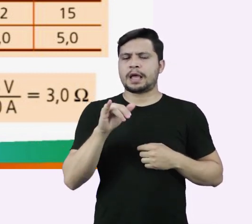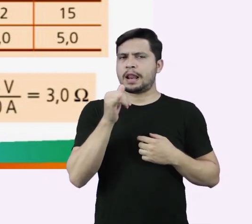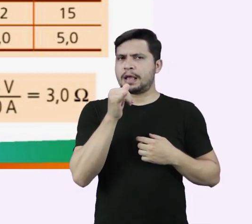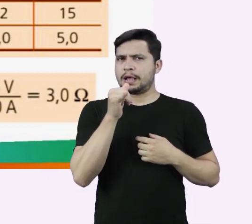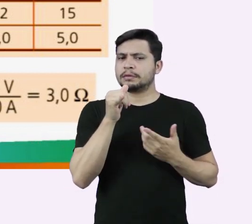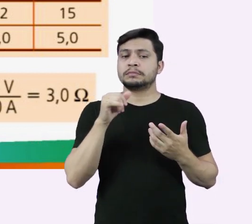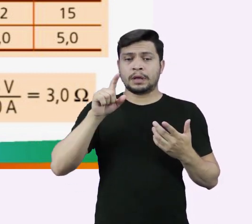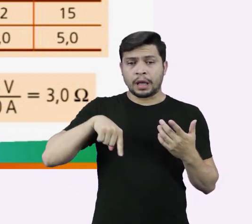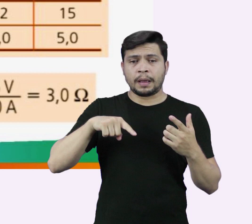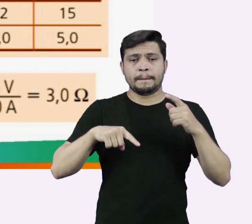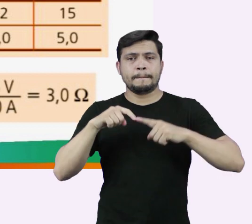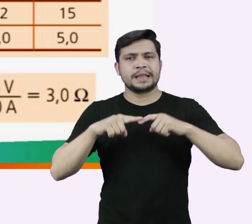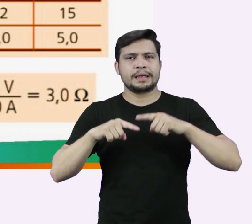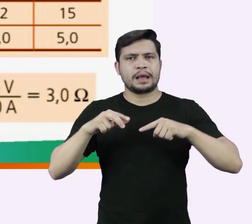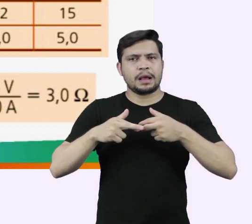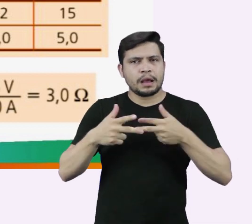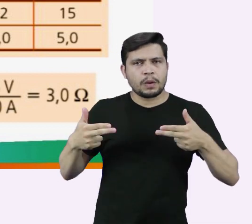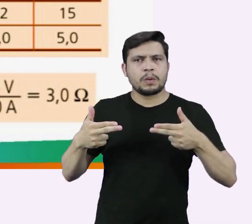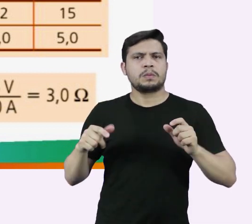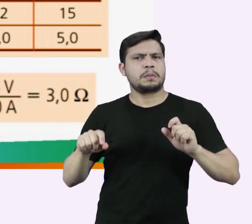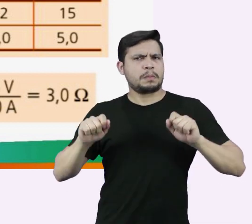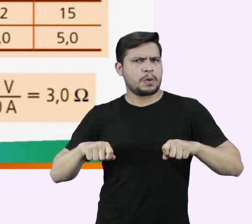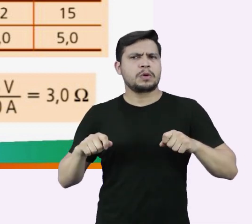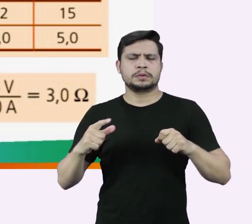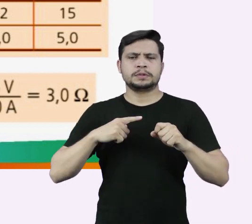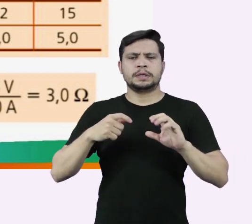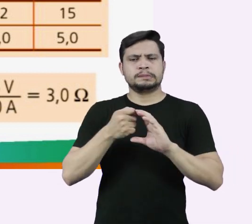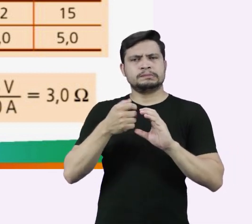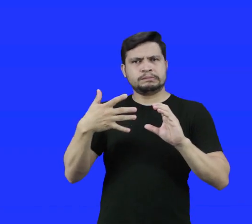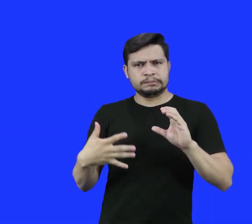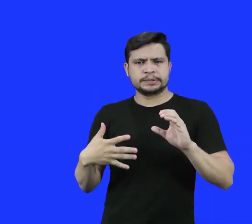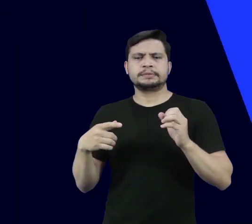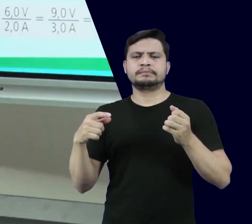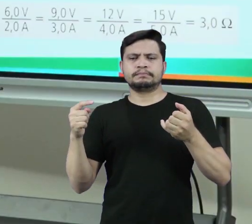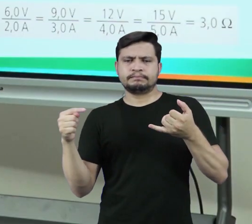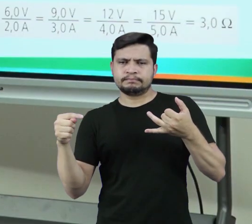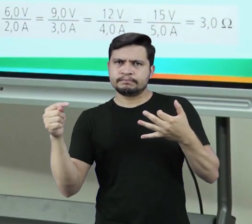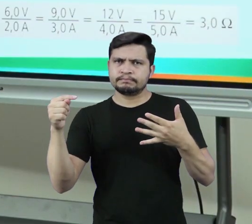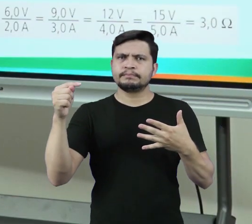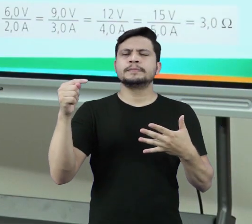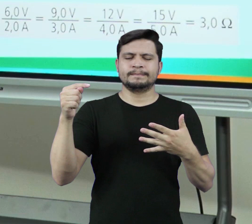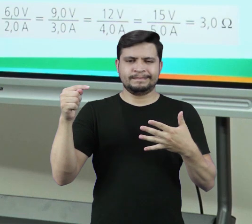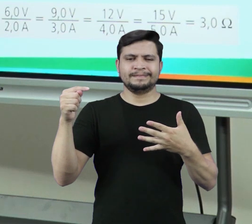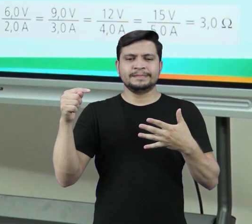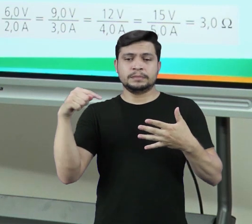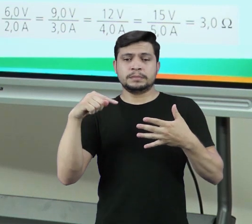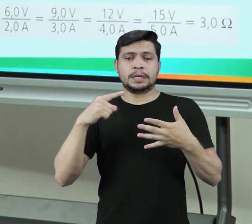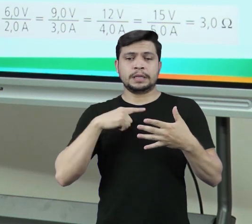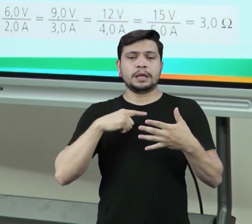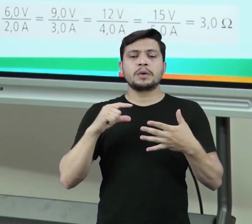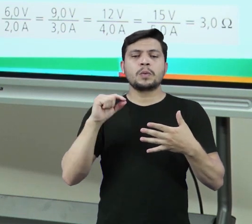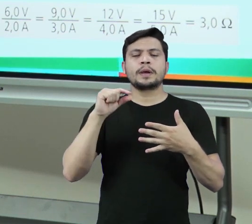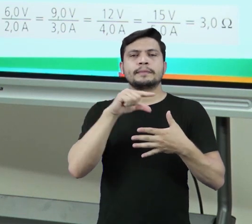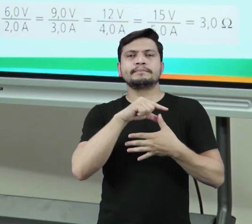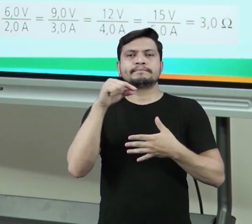Basicamente, os materiais eles podem ser classificados dentro de diversas classes. Entre elas existe a classe dos